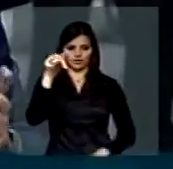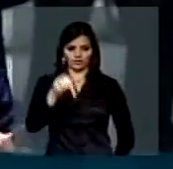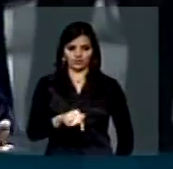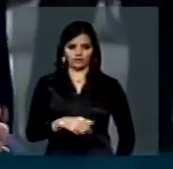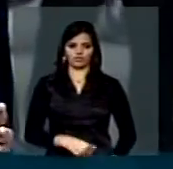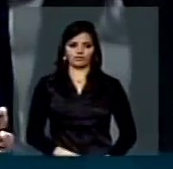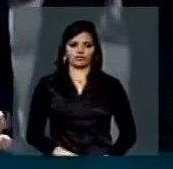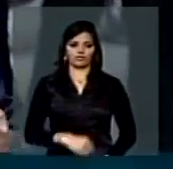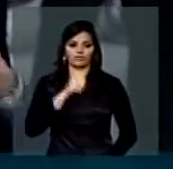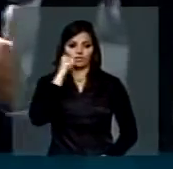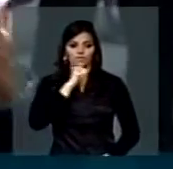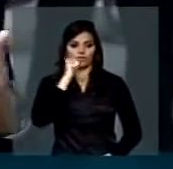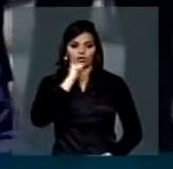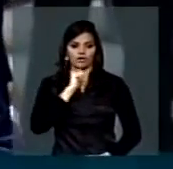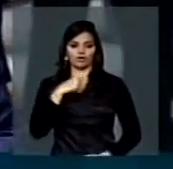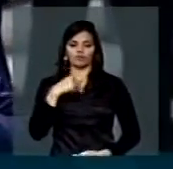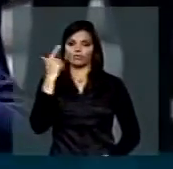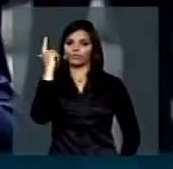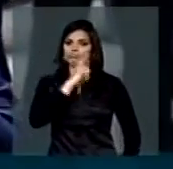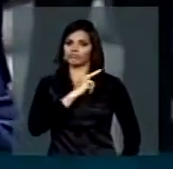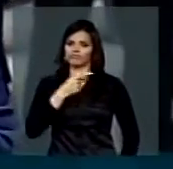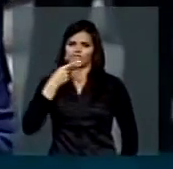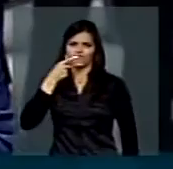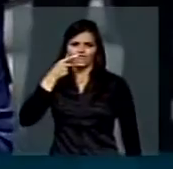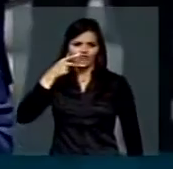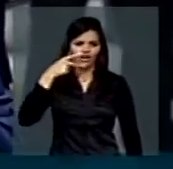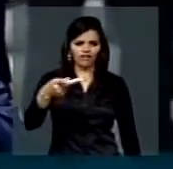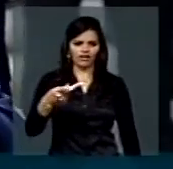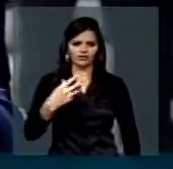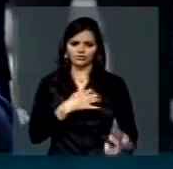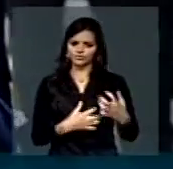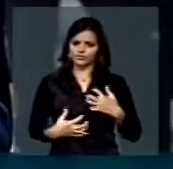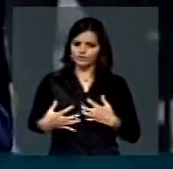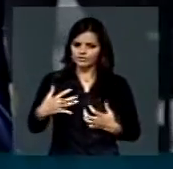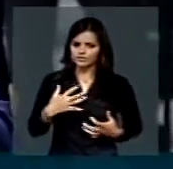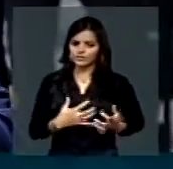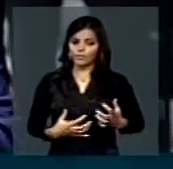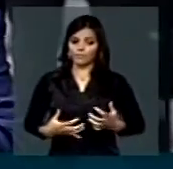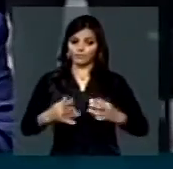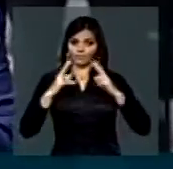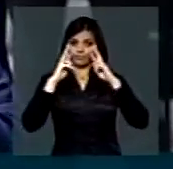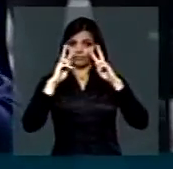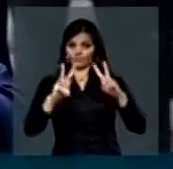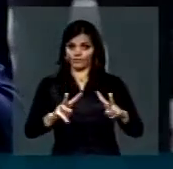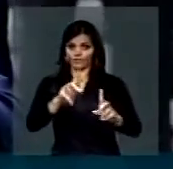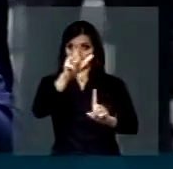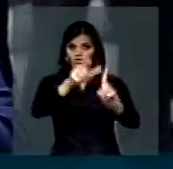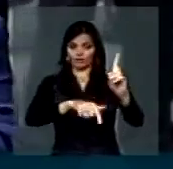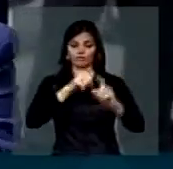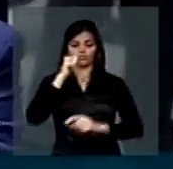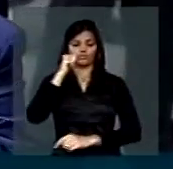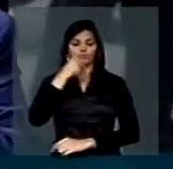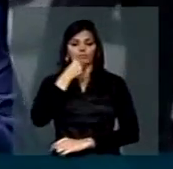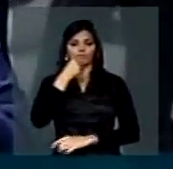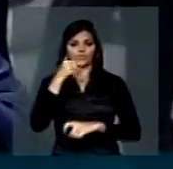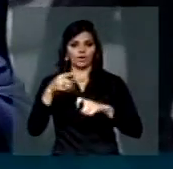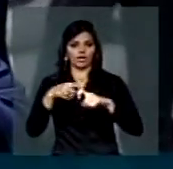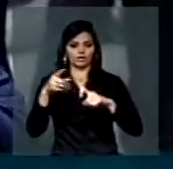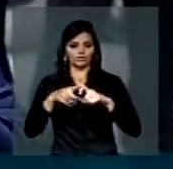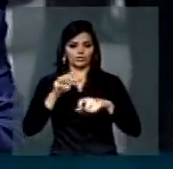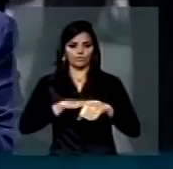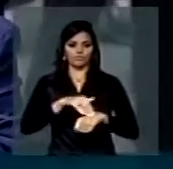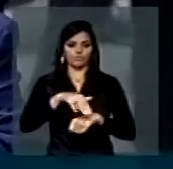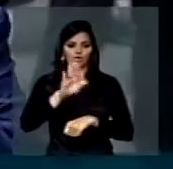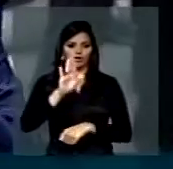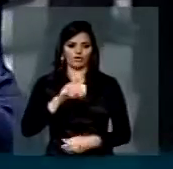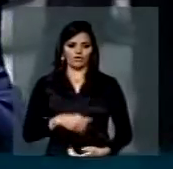que ela pudesse colocar a sua indignação. E vejo que Vossa Excelência, como médico, como um dos